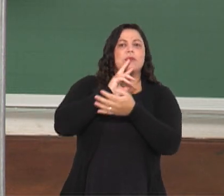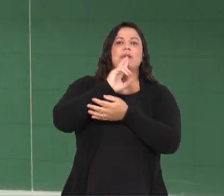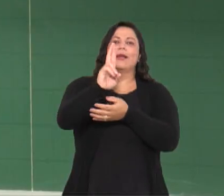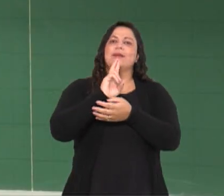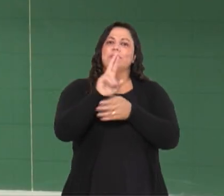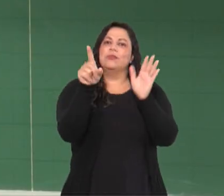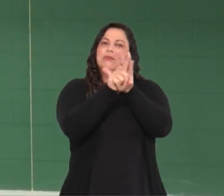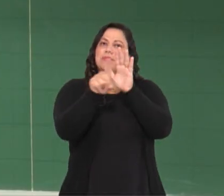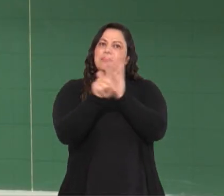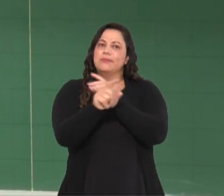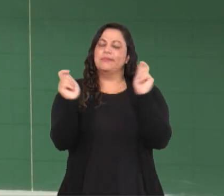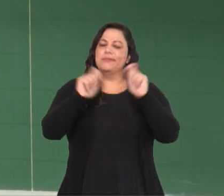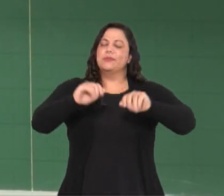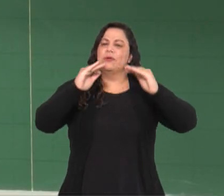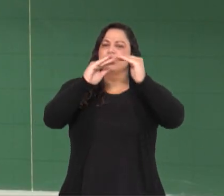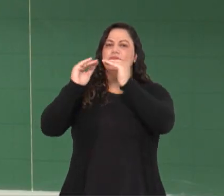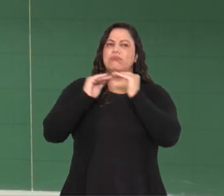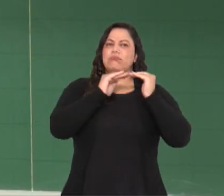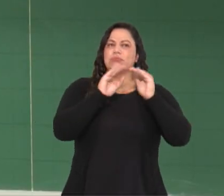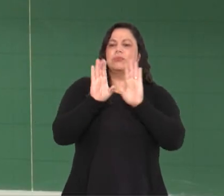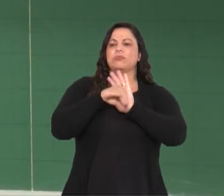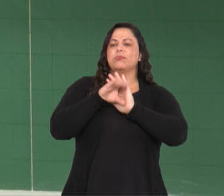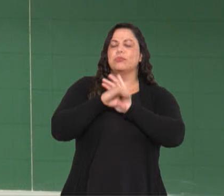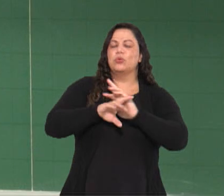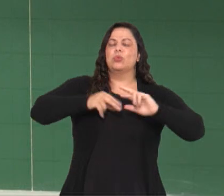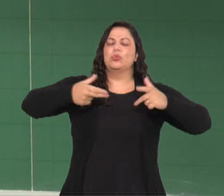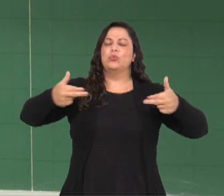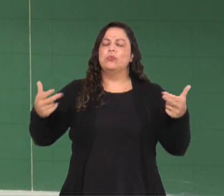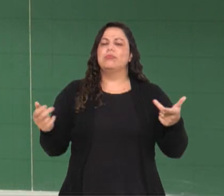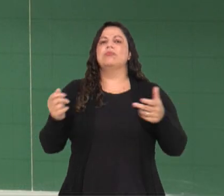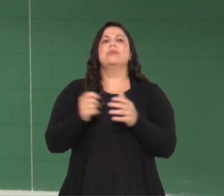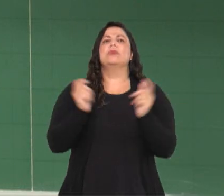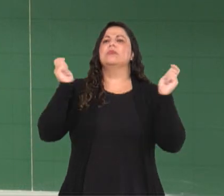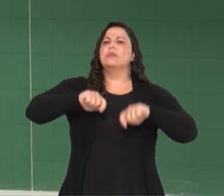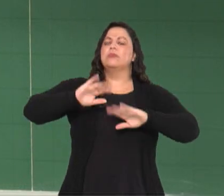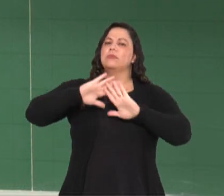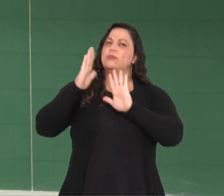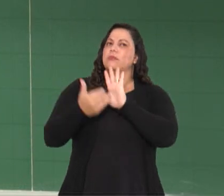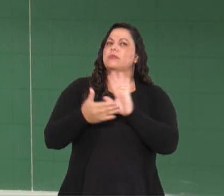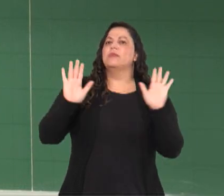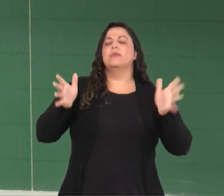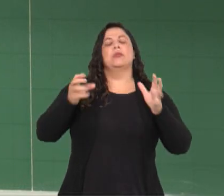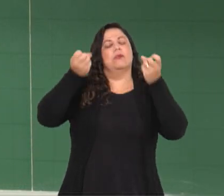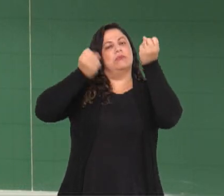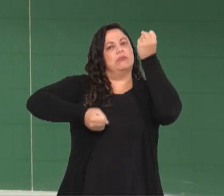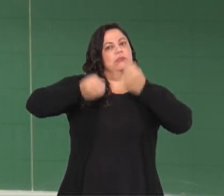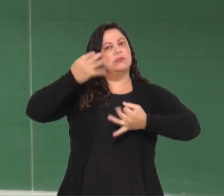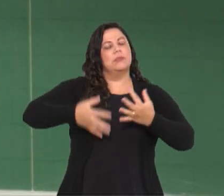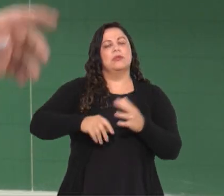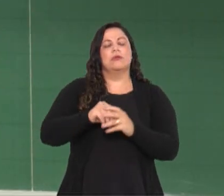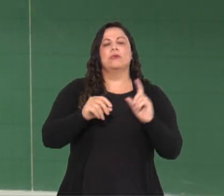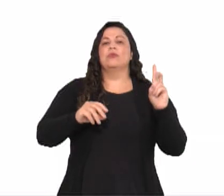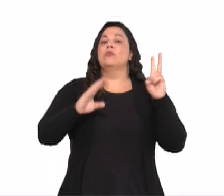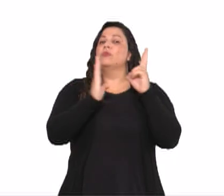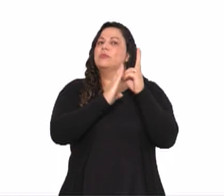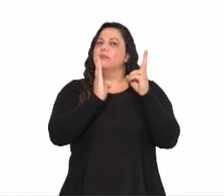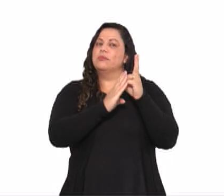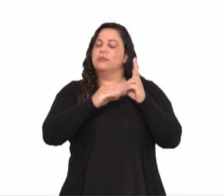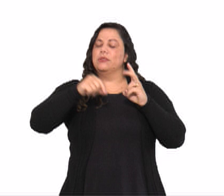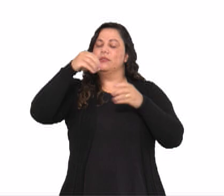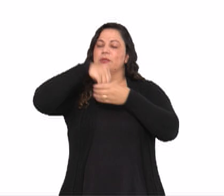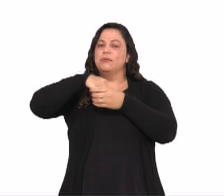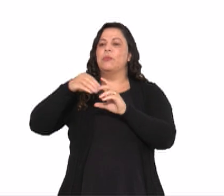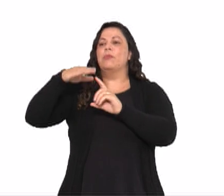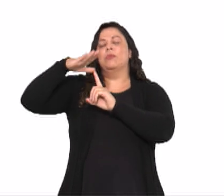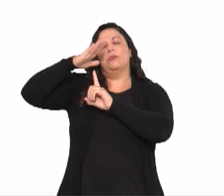perguntas de acordo com os conceitos, de acordo aí com o que nós falamos sobre os indígenas no Paraná? Então, vamos lá. Número